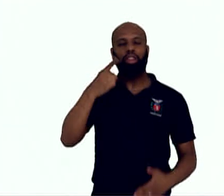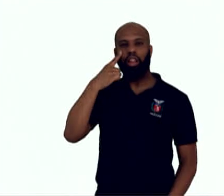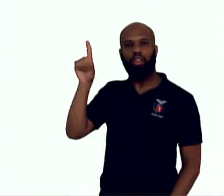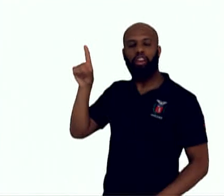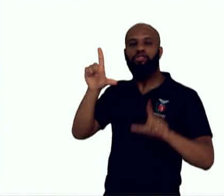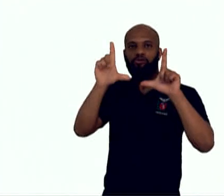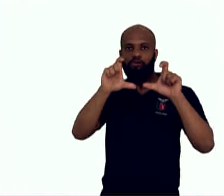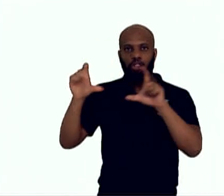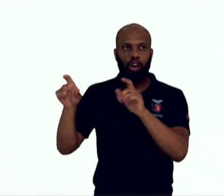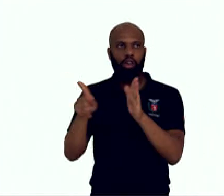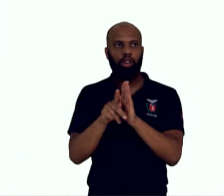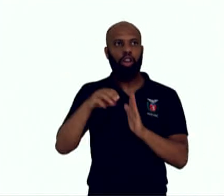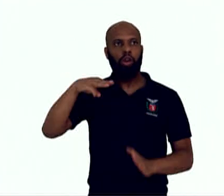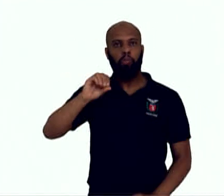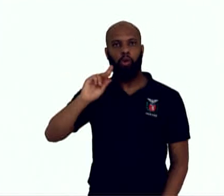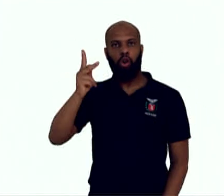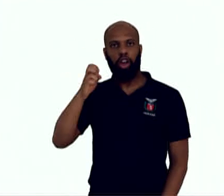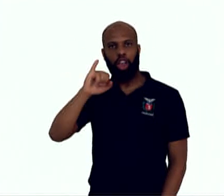cidade de Mohenjo-daro,